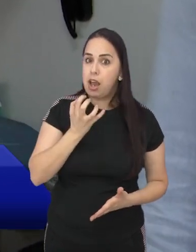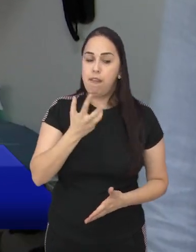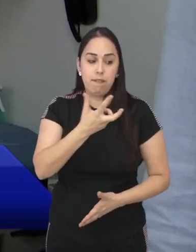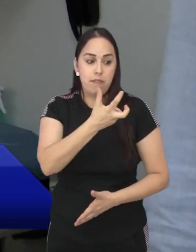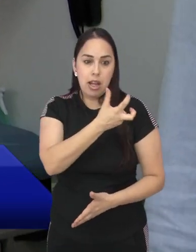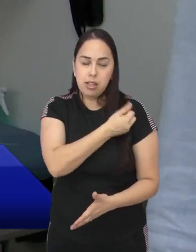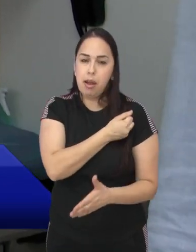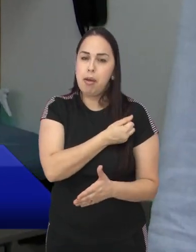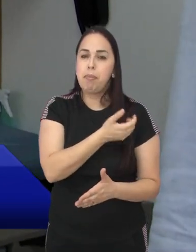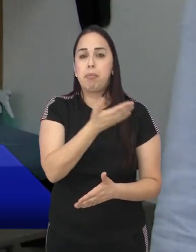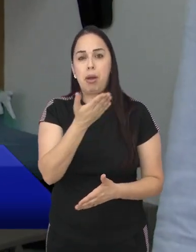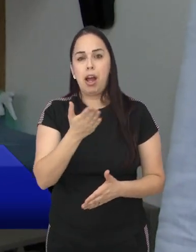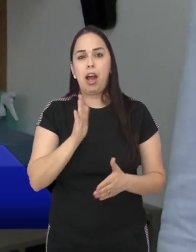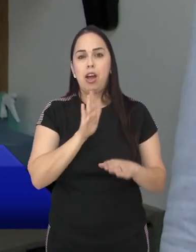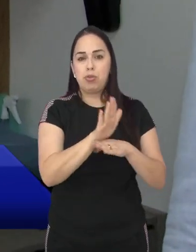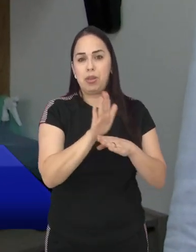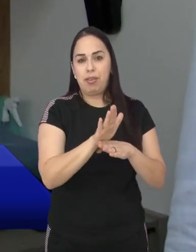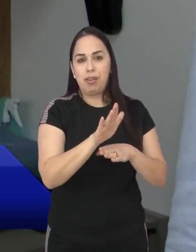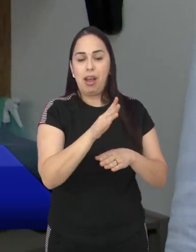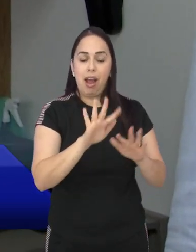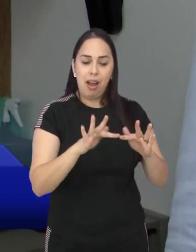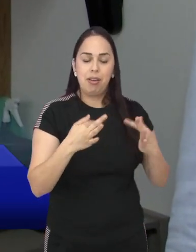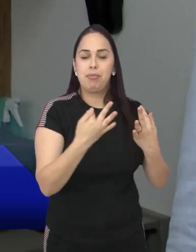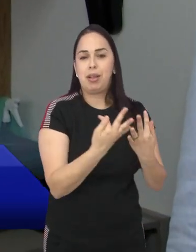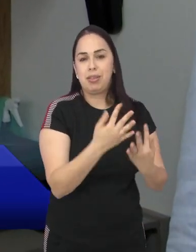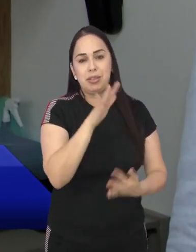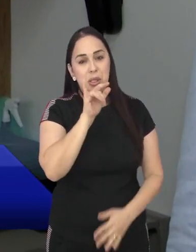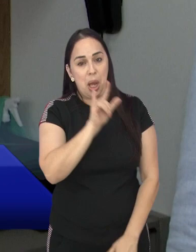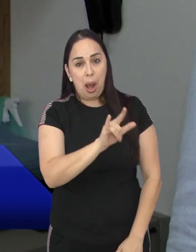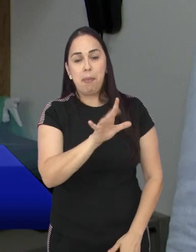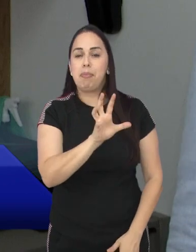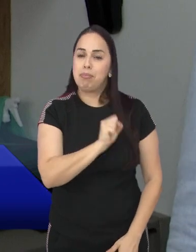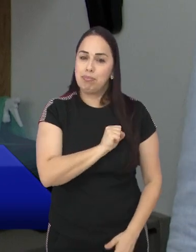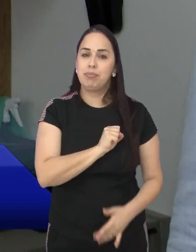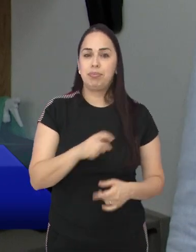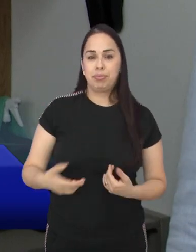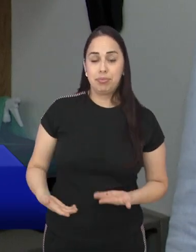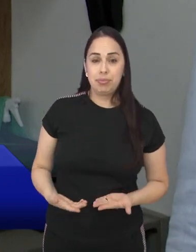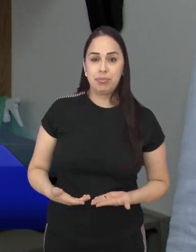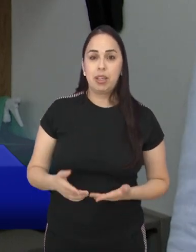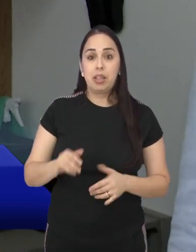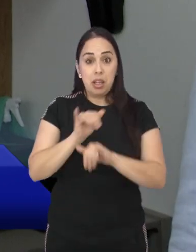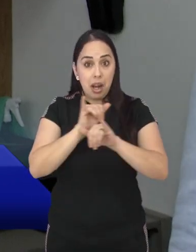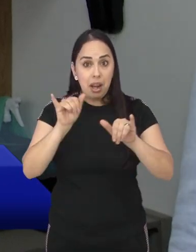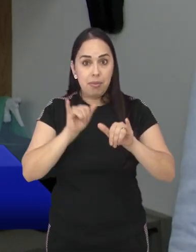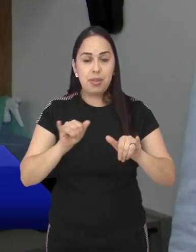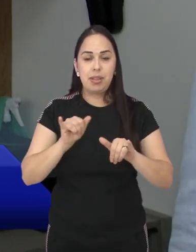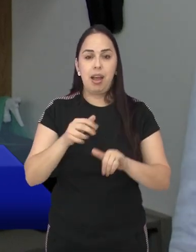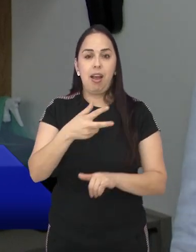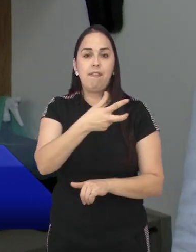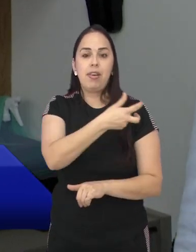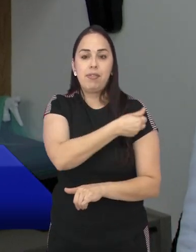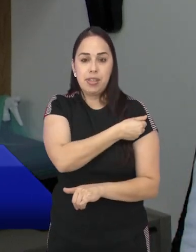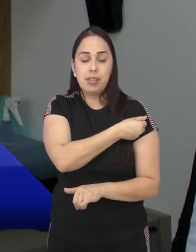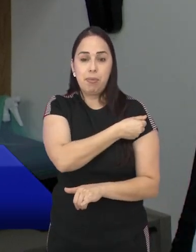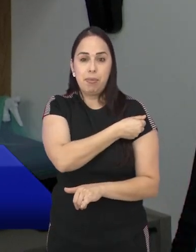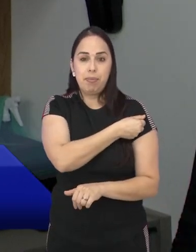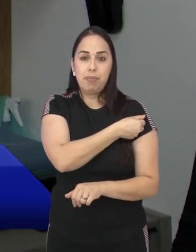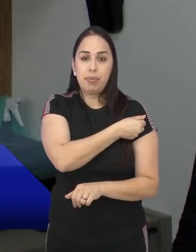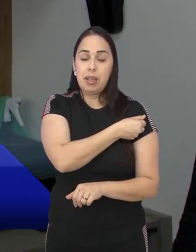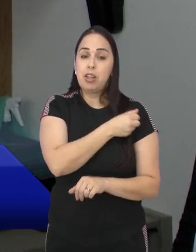séria vacine-se por você e também por aquilo que você ama também então vou reforçar as